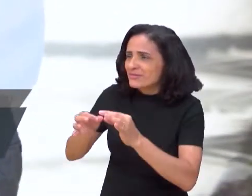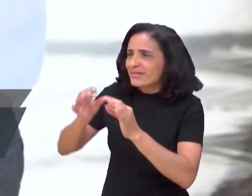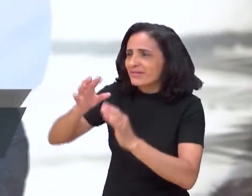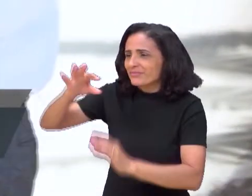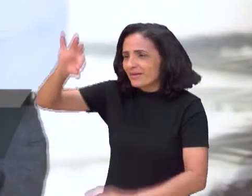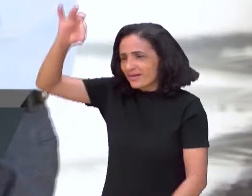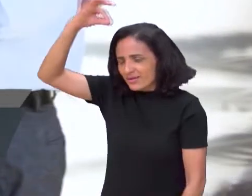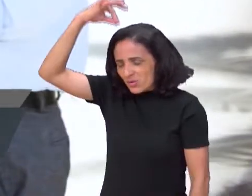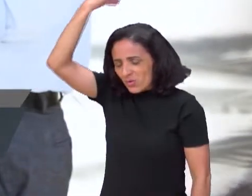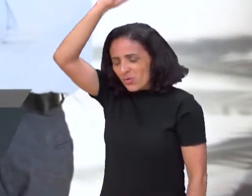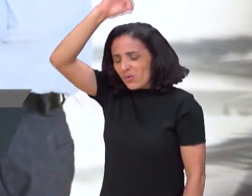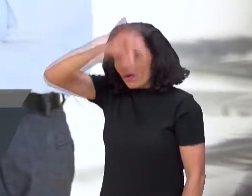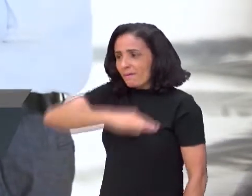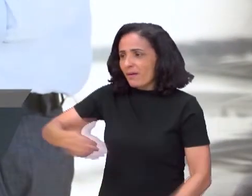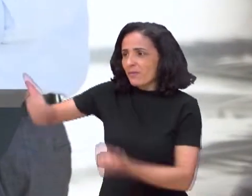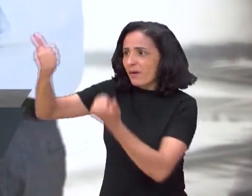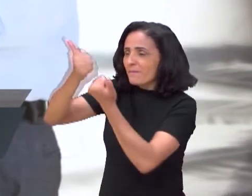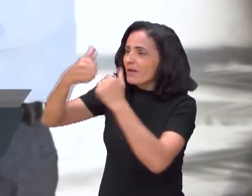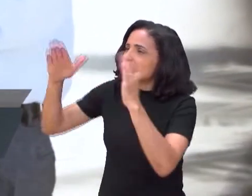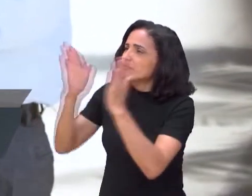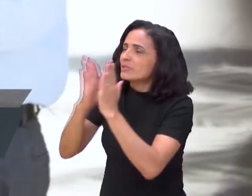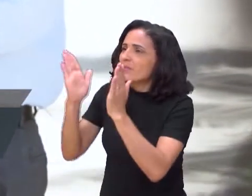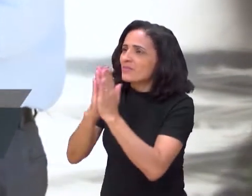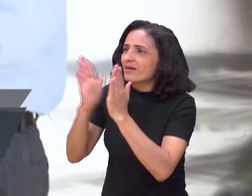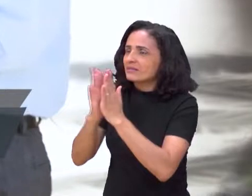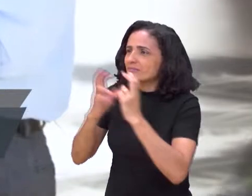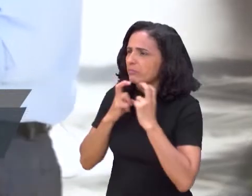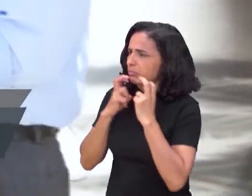Espírito intercede por nós com gemidos